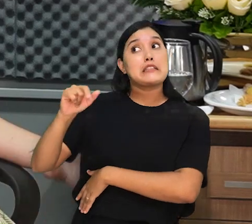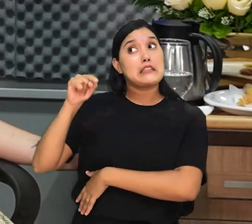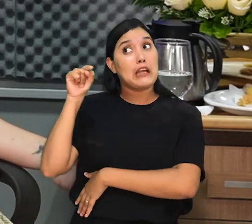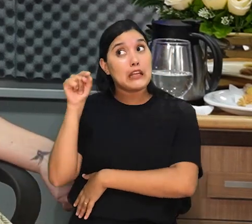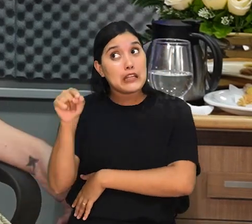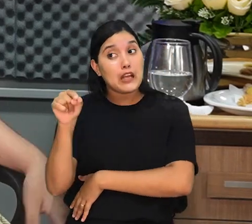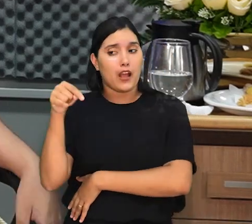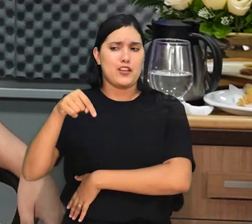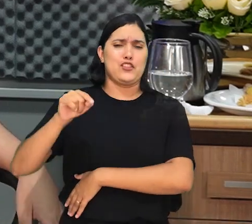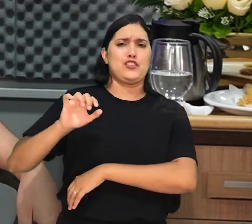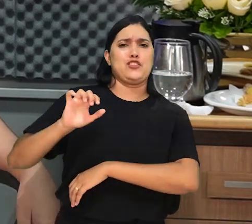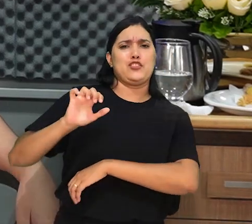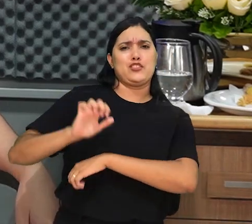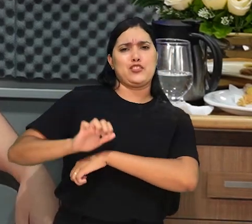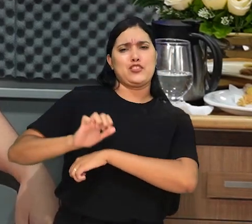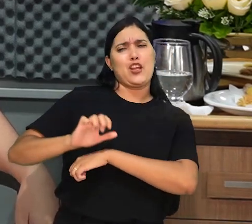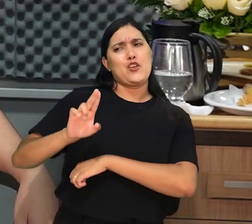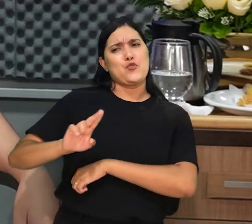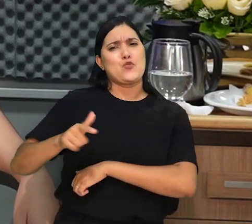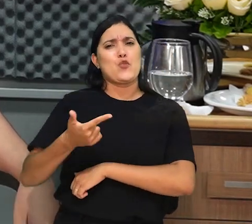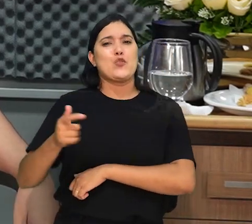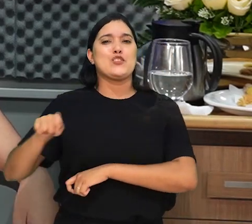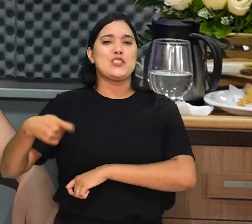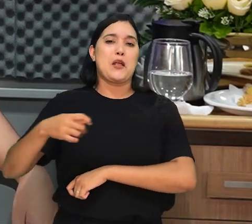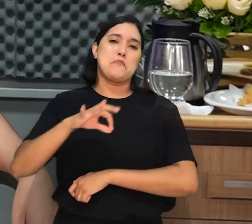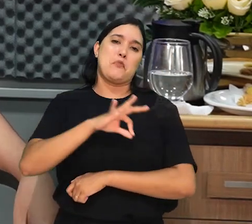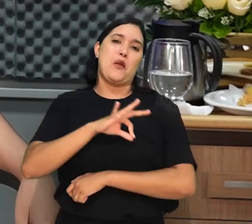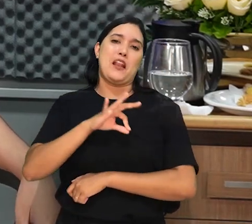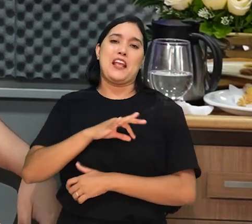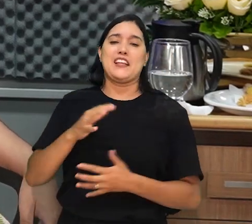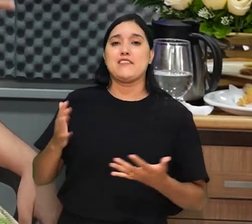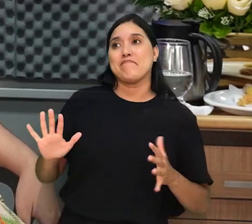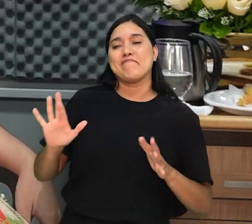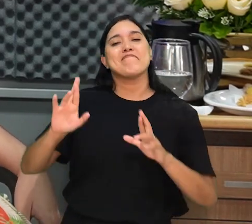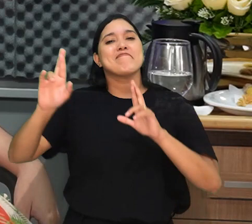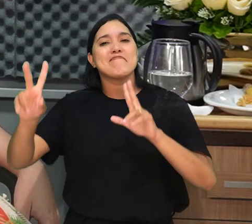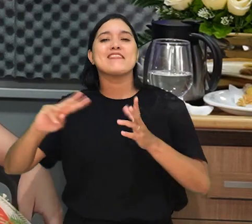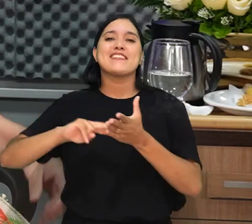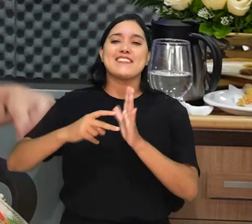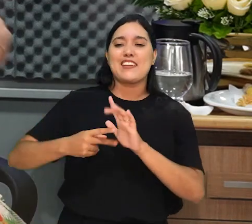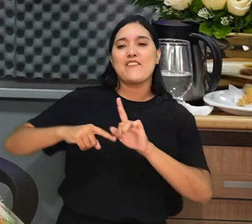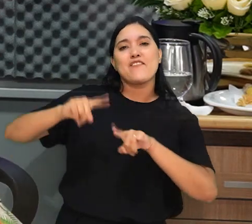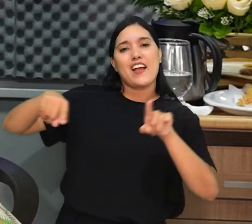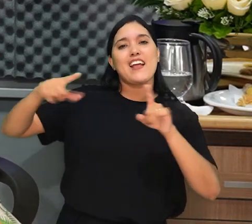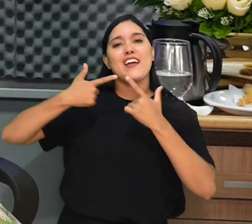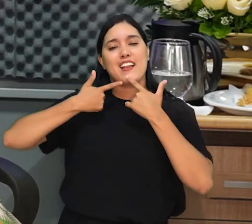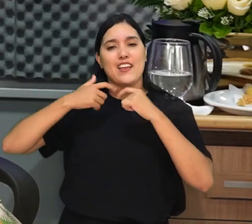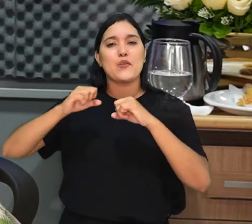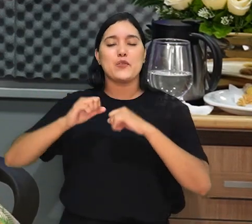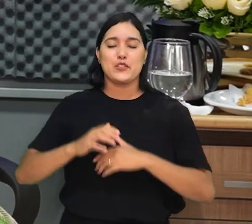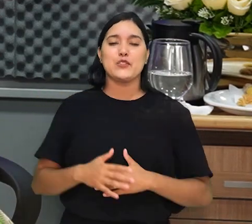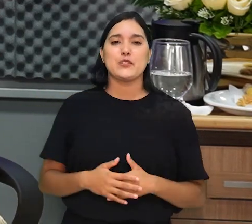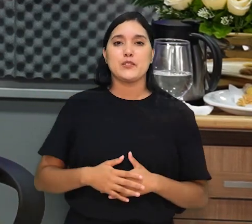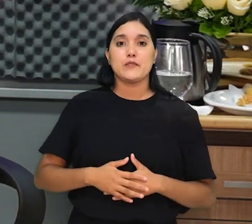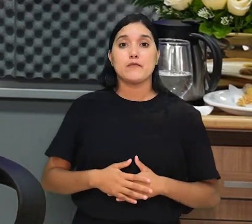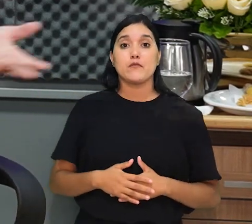falei, olha, se for assim, aqui a gente chama de polícia. Ele disse, não, mas aqui é assim. Então também sofre variação, né? Seria como tu